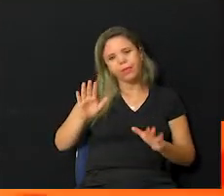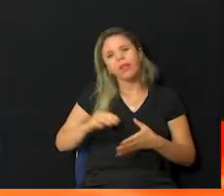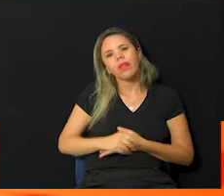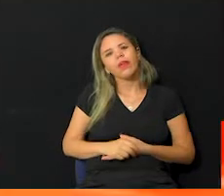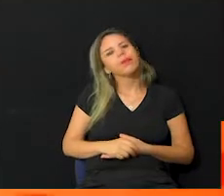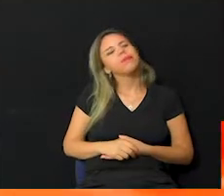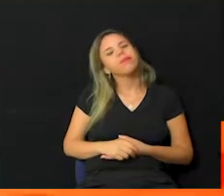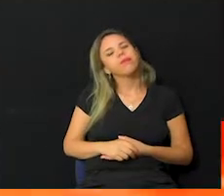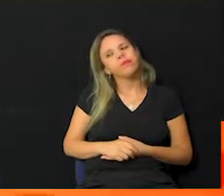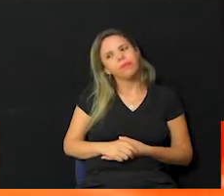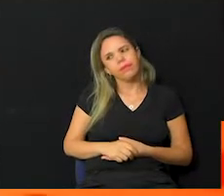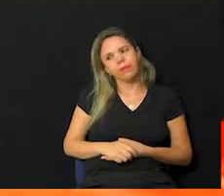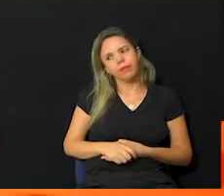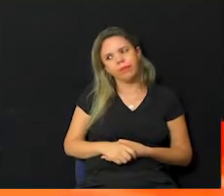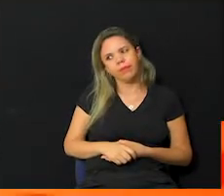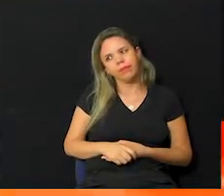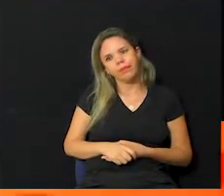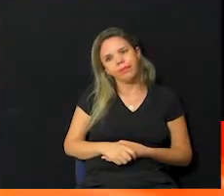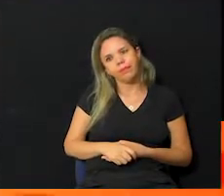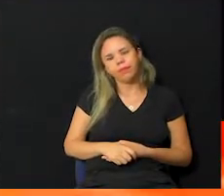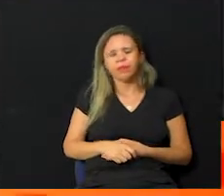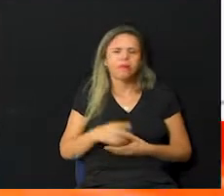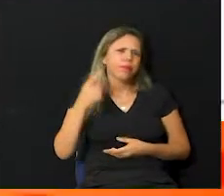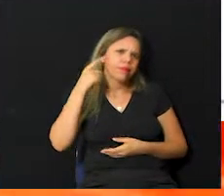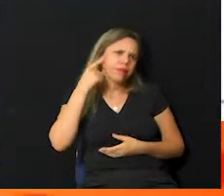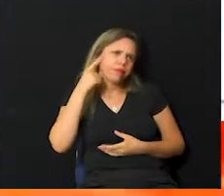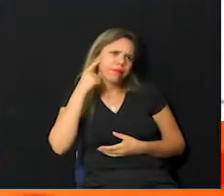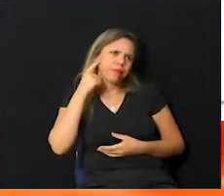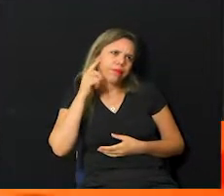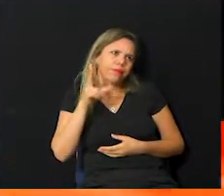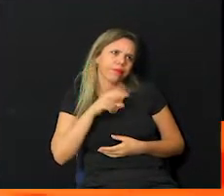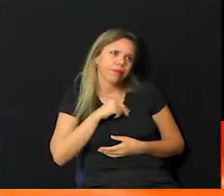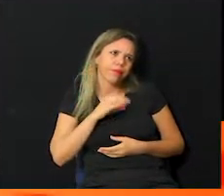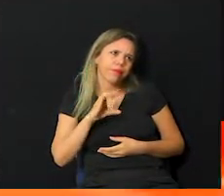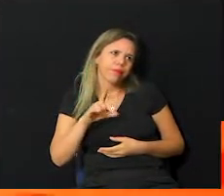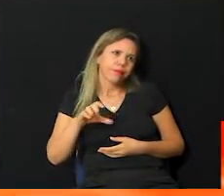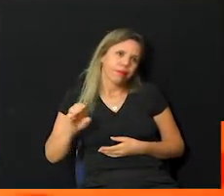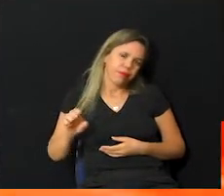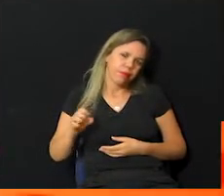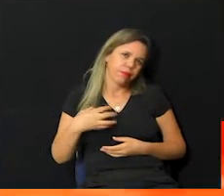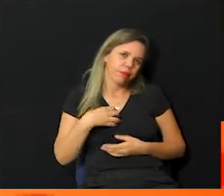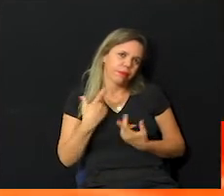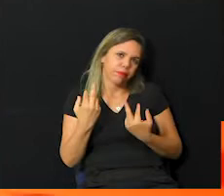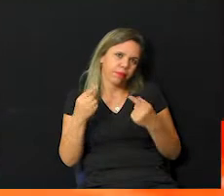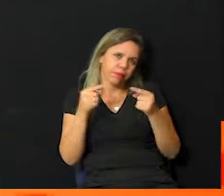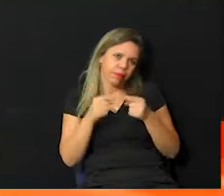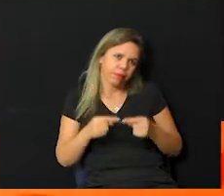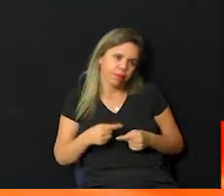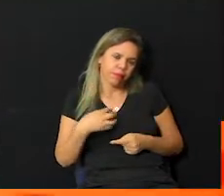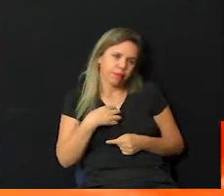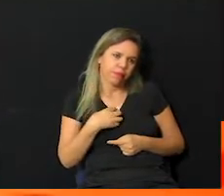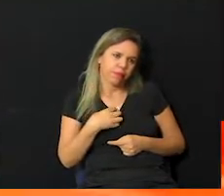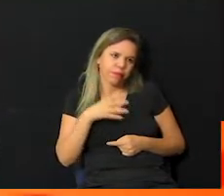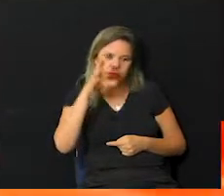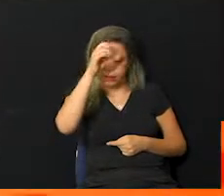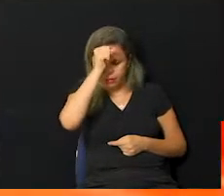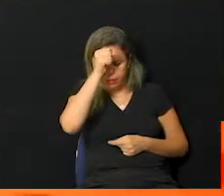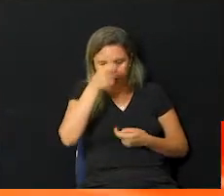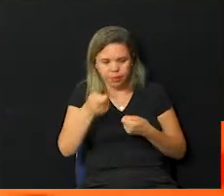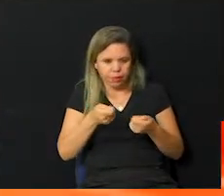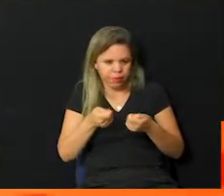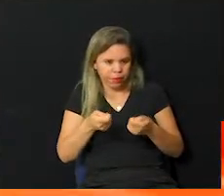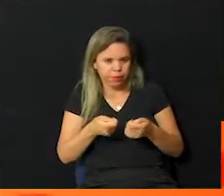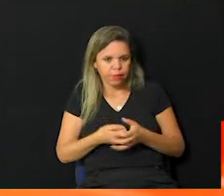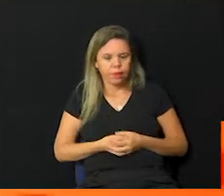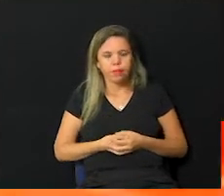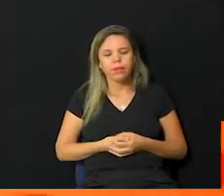mais, né. Enfim, e aí eu pensei assim, poxa, a Camille, ela tem muito de mim, ela é a sombra que eu tô aprendendo a